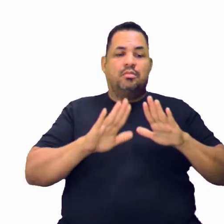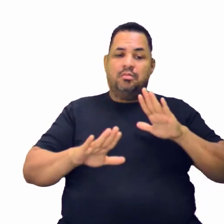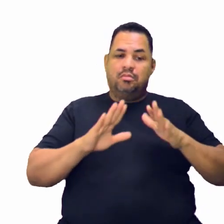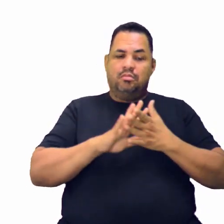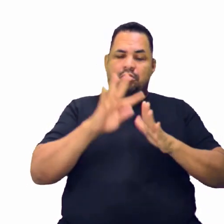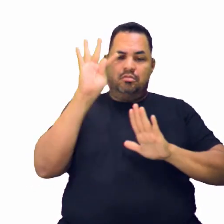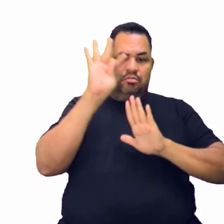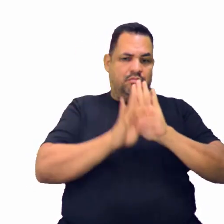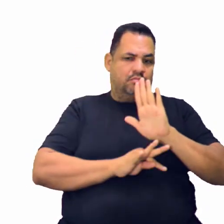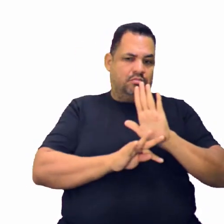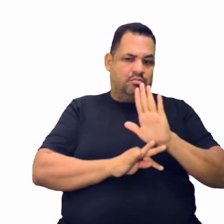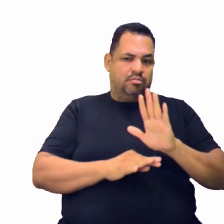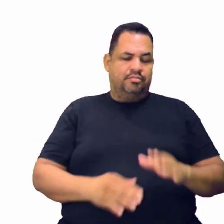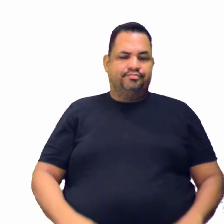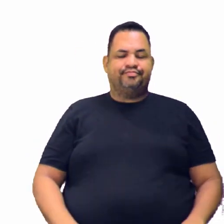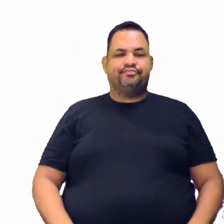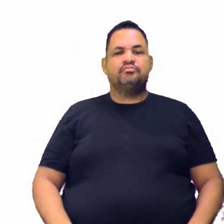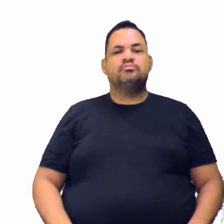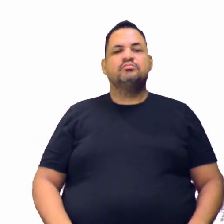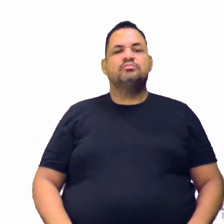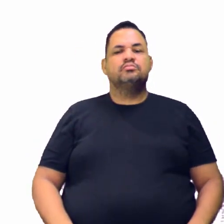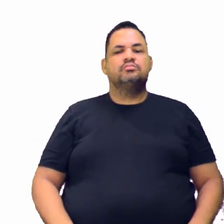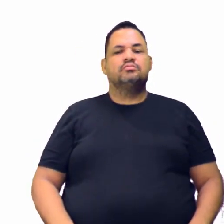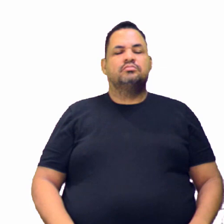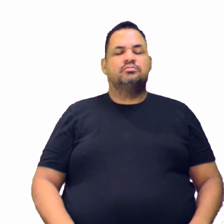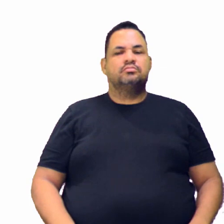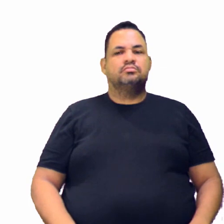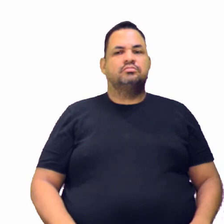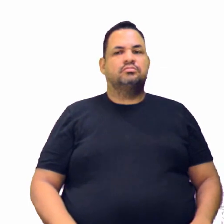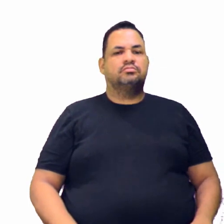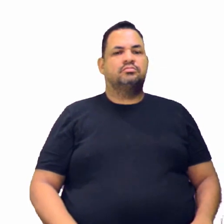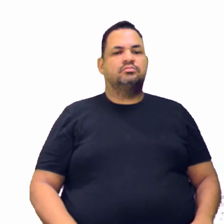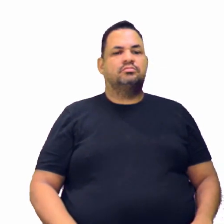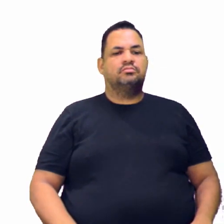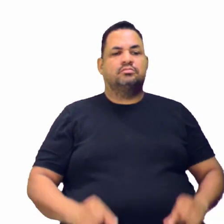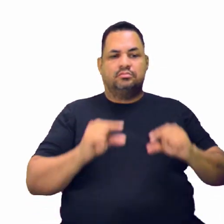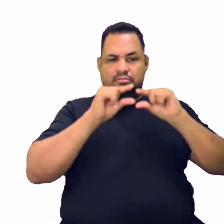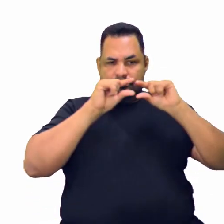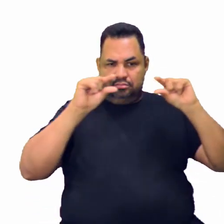acordo com o texto. Então, amadinhos, olha só, essas